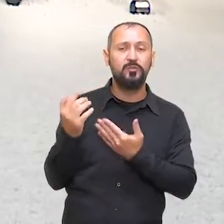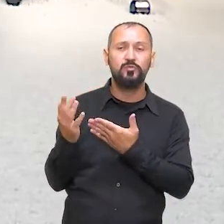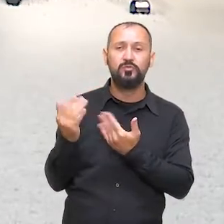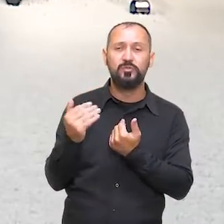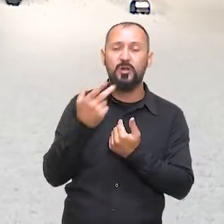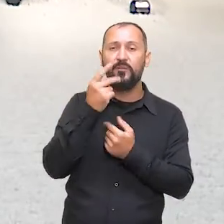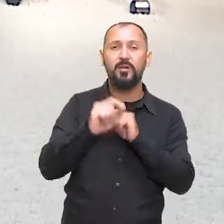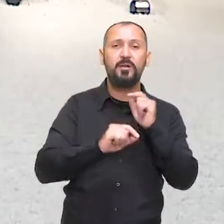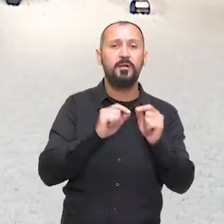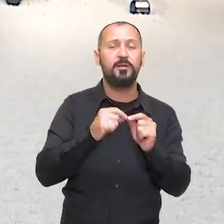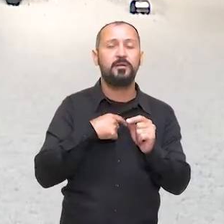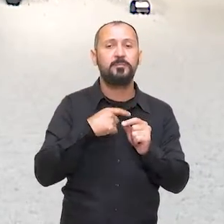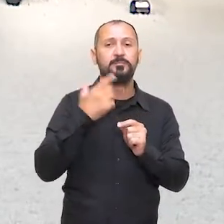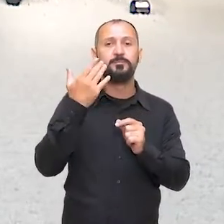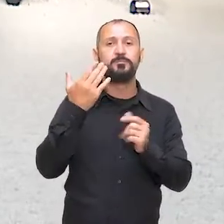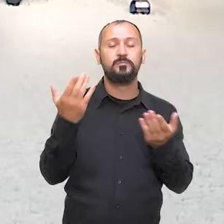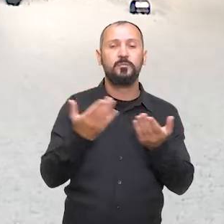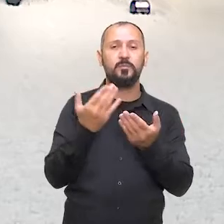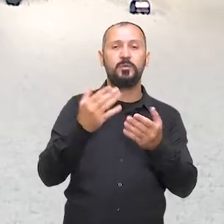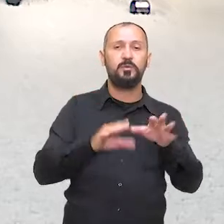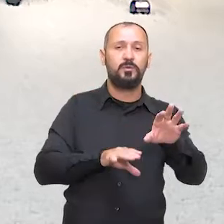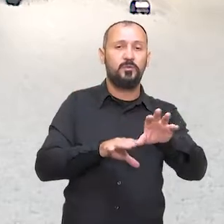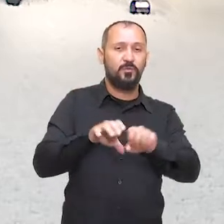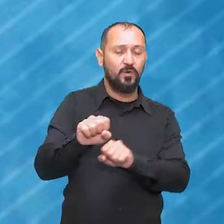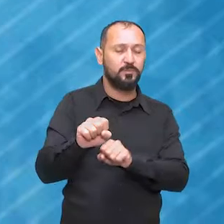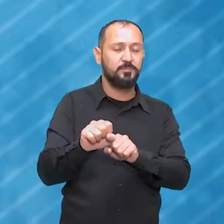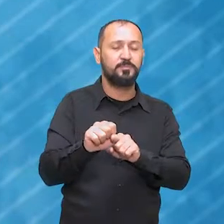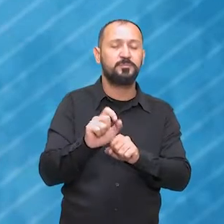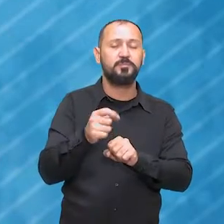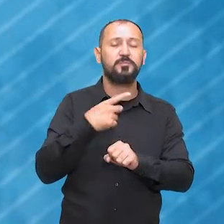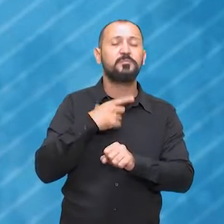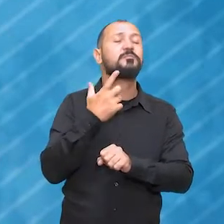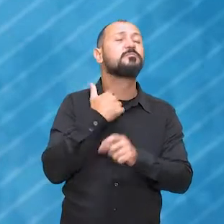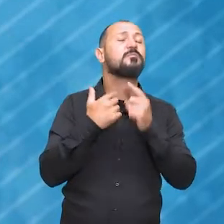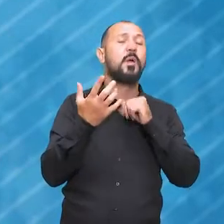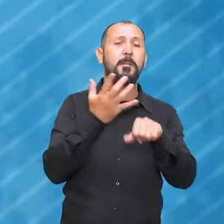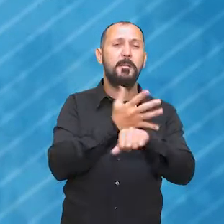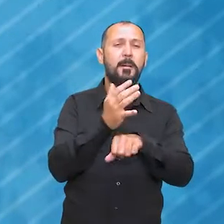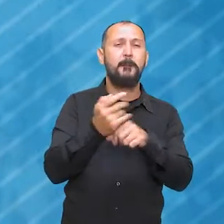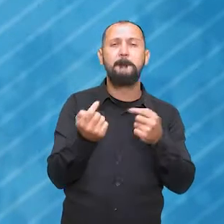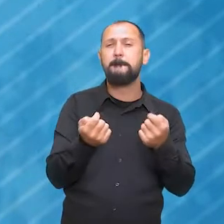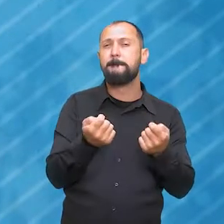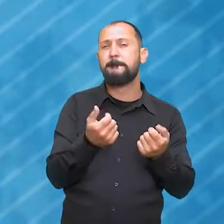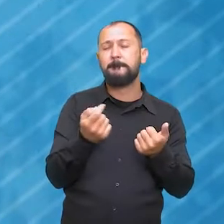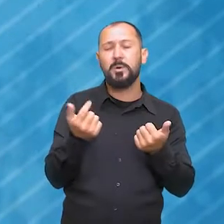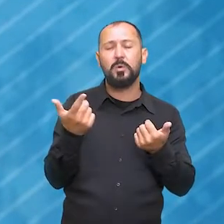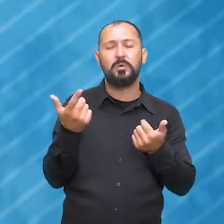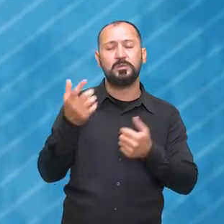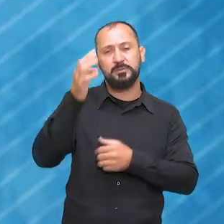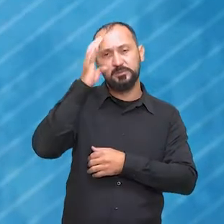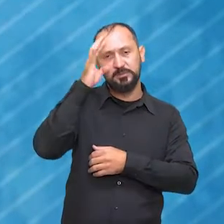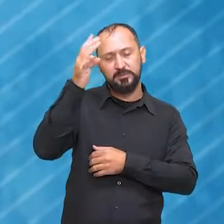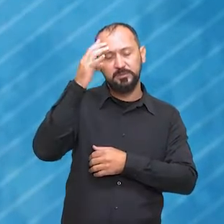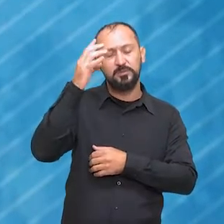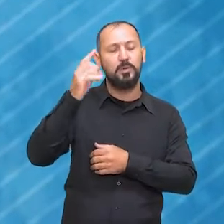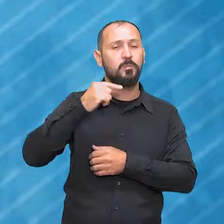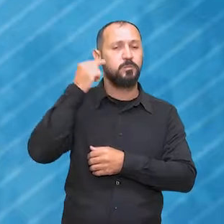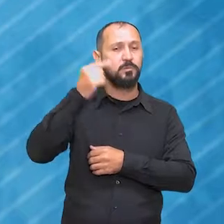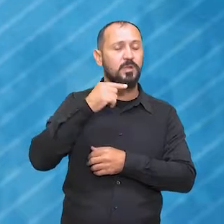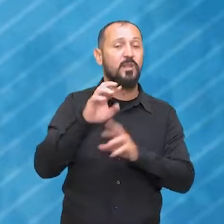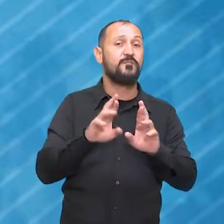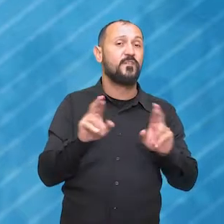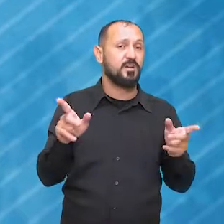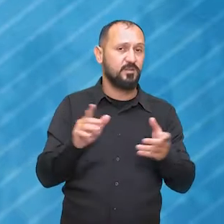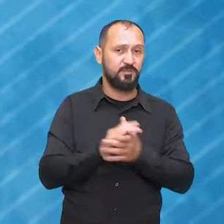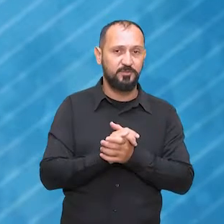Essa participação do jovem advogado, claro, a gente costuma até dizer que o advogado sai dos bancos universitários com muita pouca prática. A